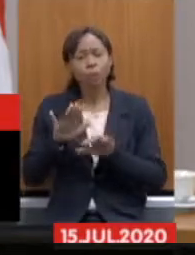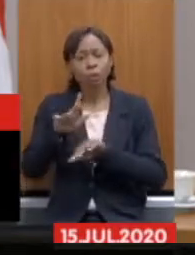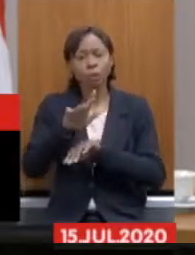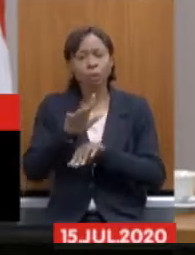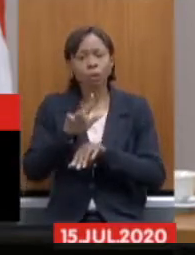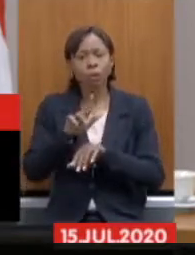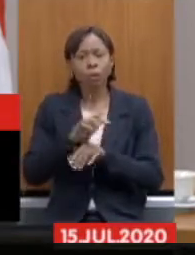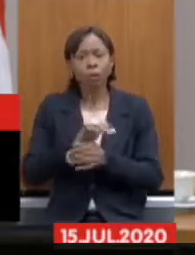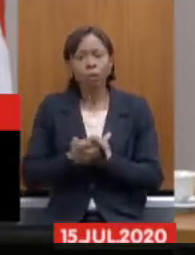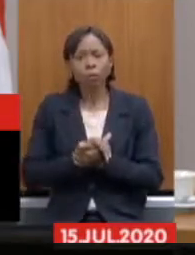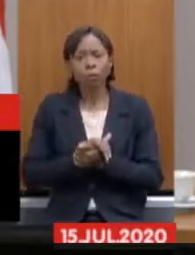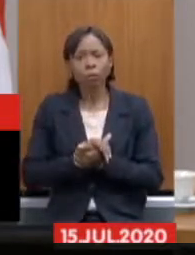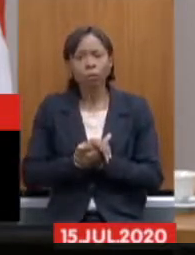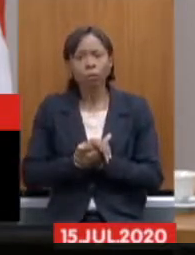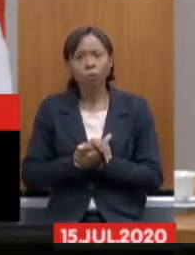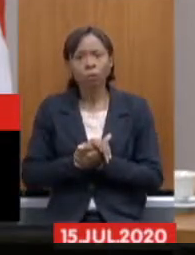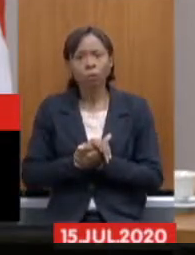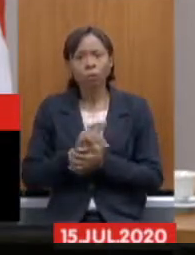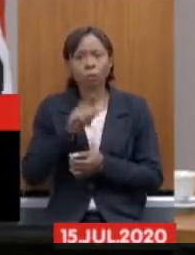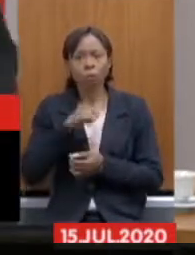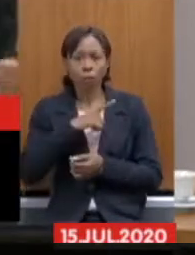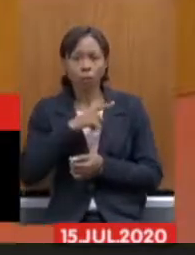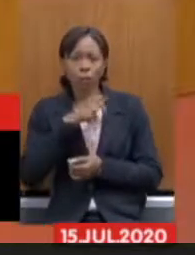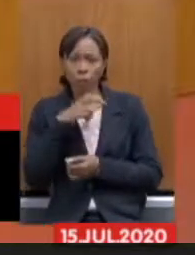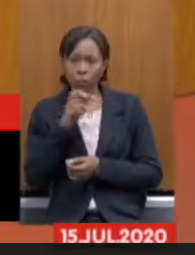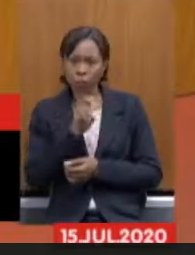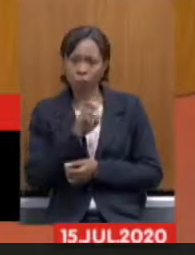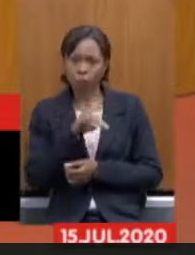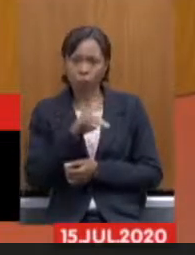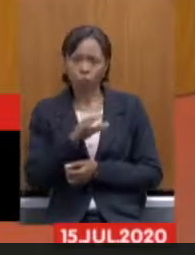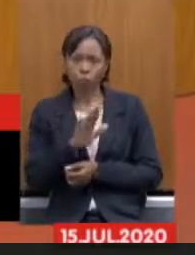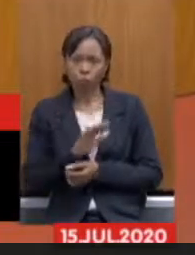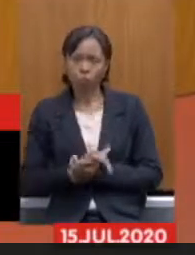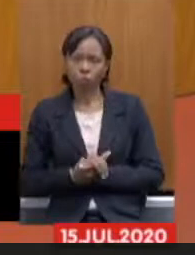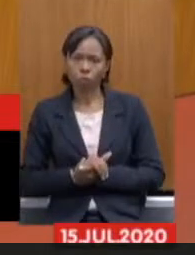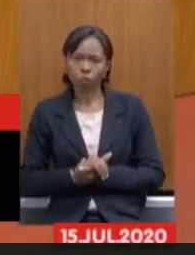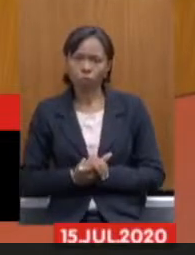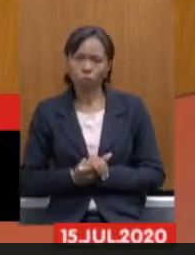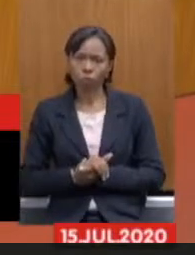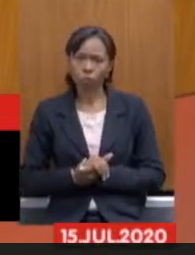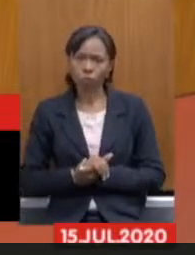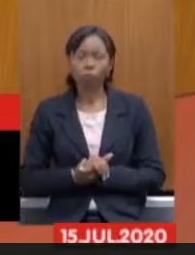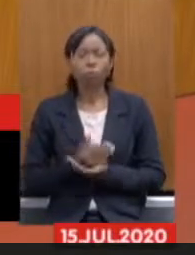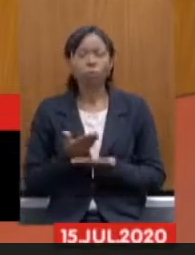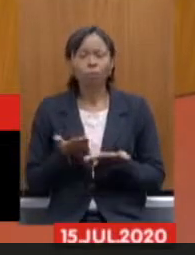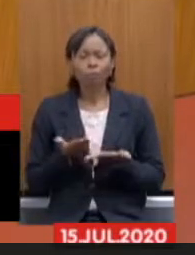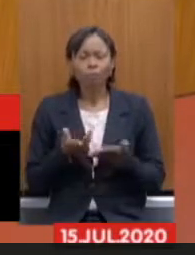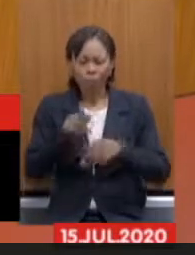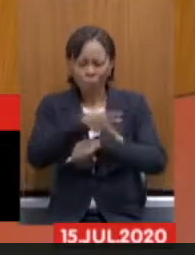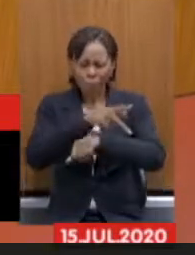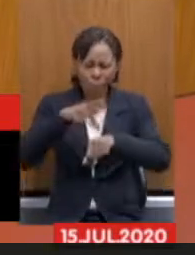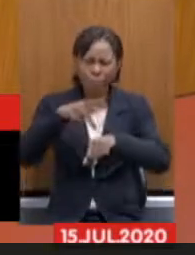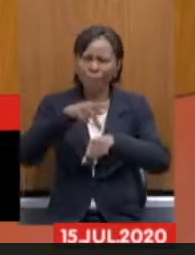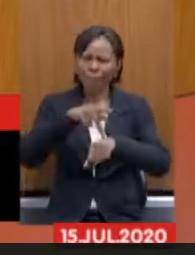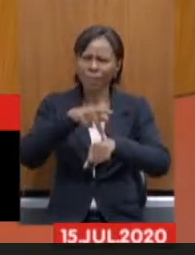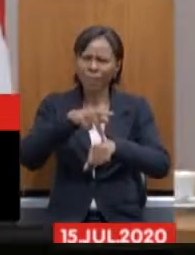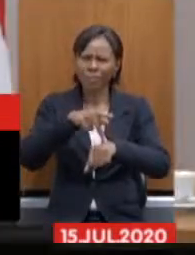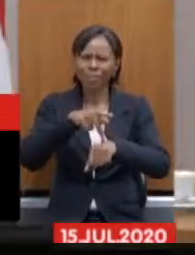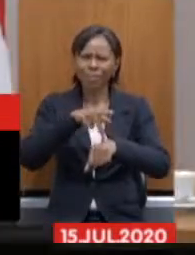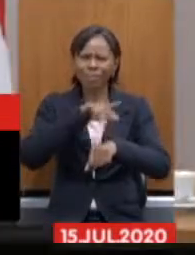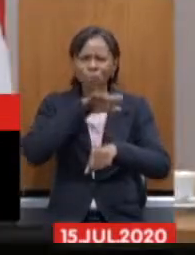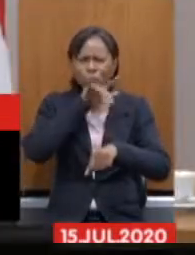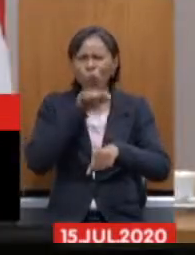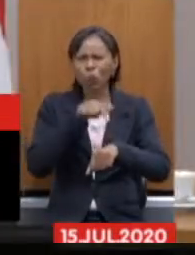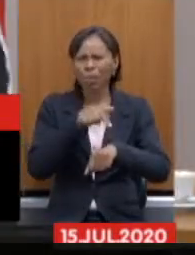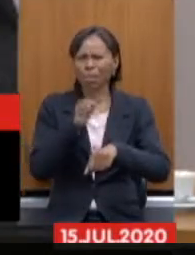só venda dispõe de cinco minutos não mas não o pobre do país cujos governantes